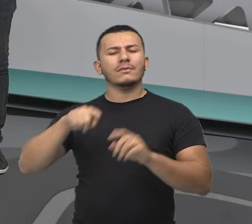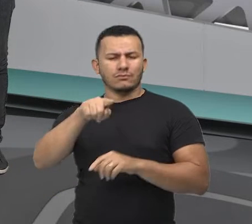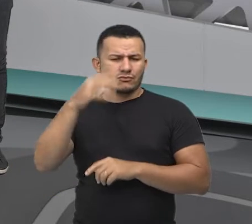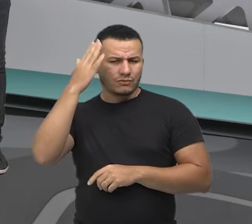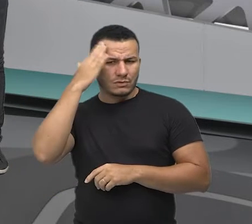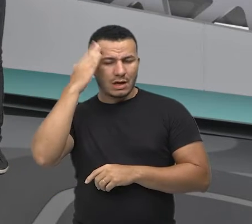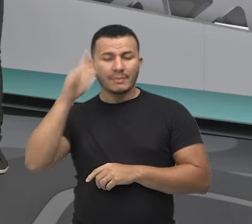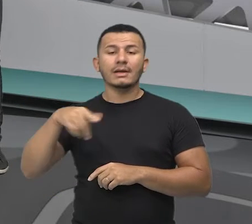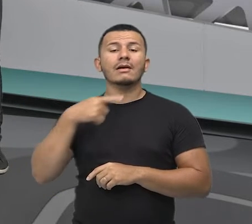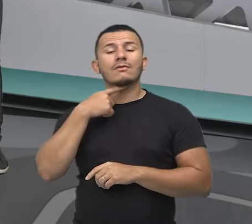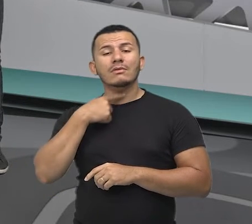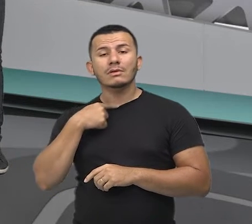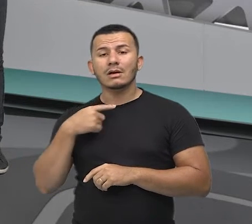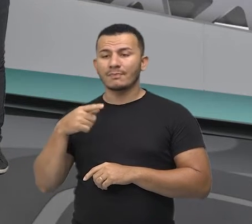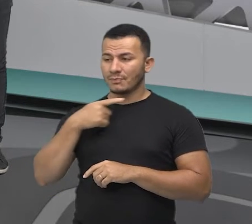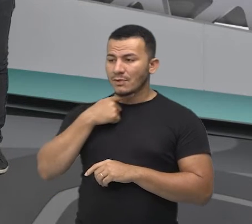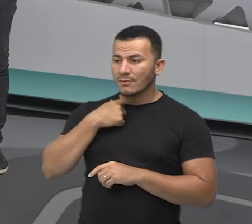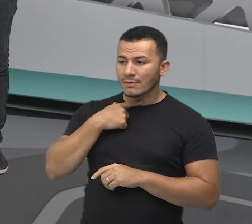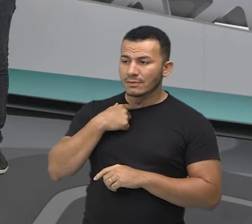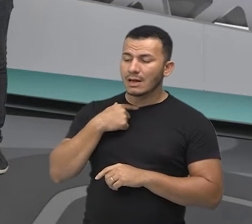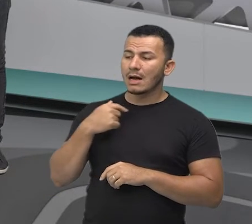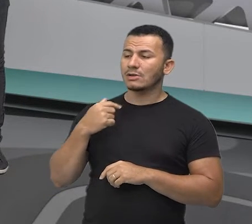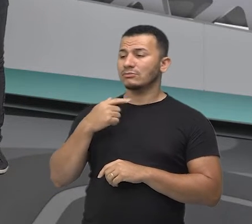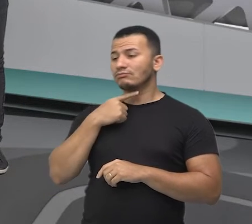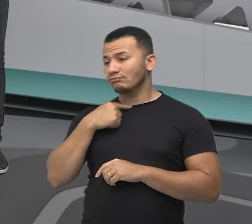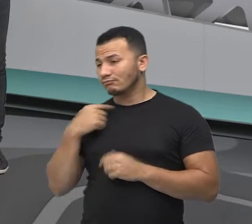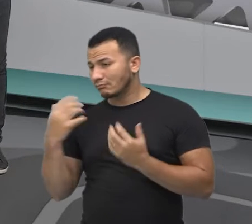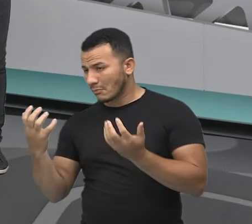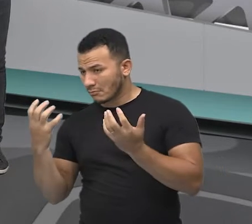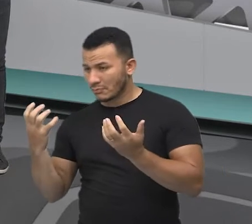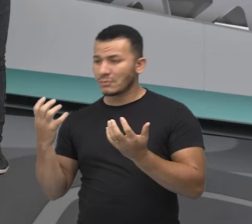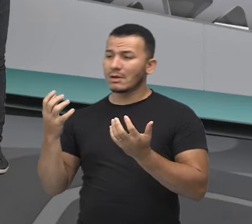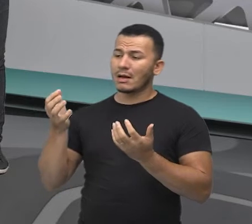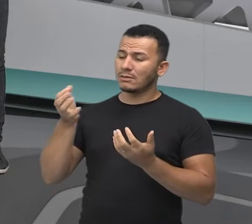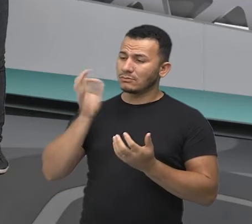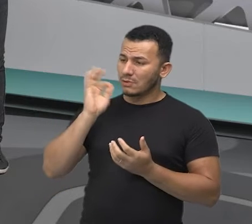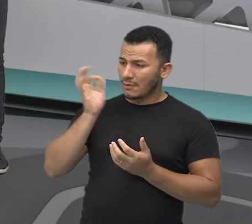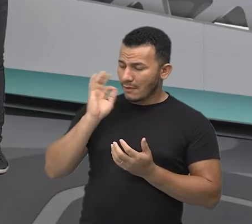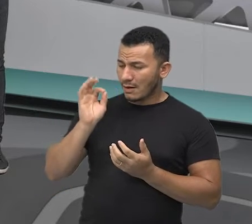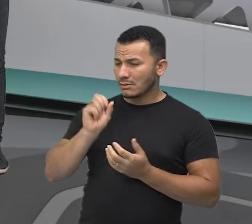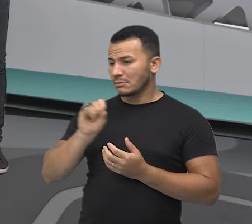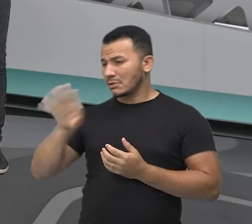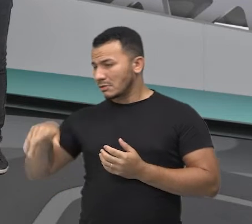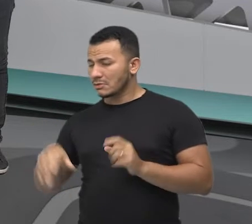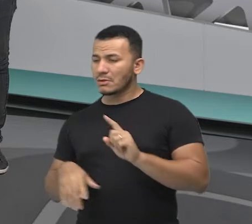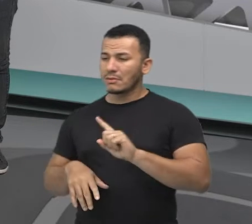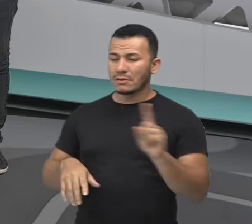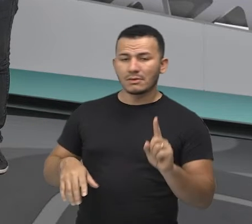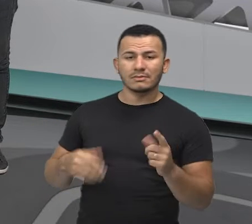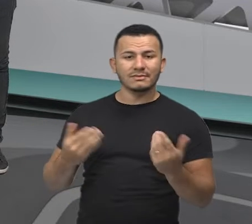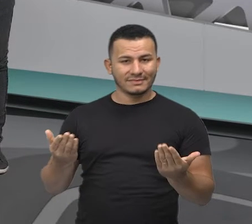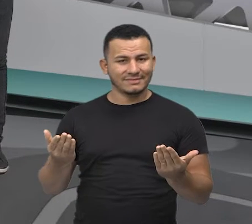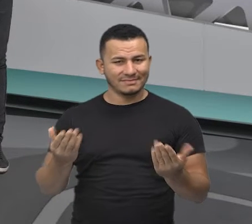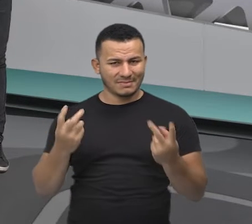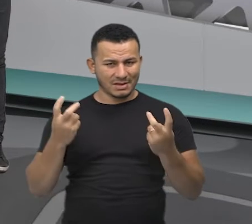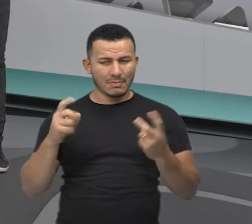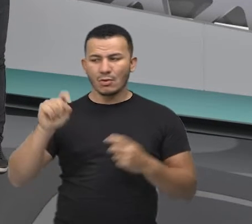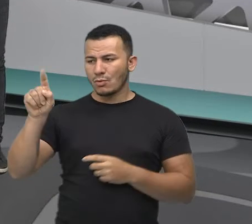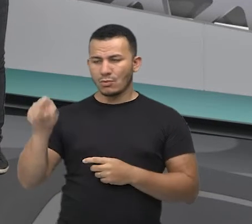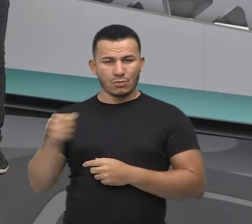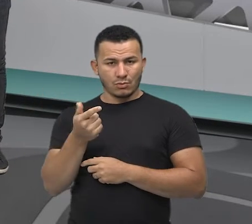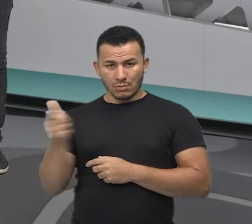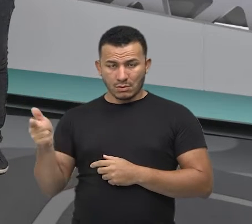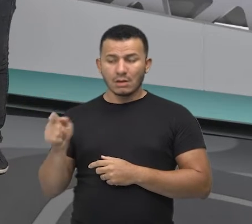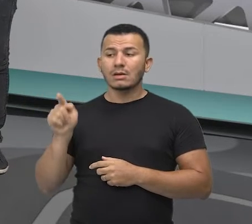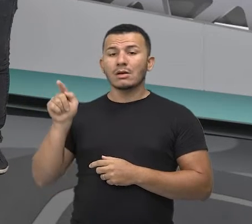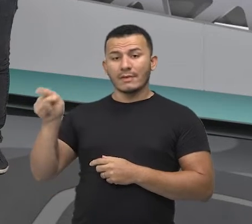a ideia do desejo, certo? Deseja saber se a outra pessoa quer ou não uma xícara de café, certo?